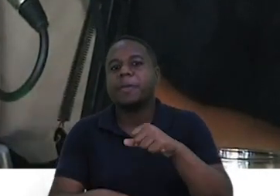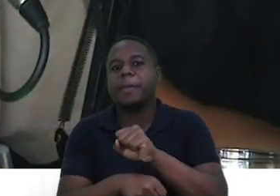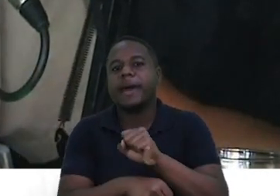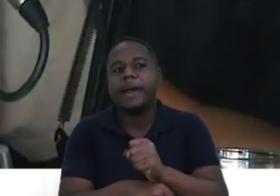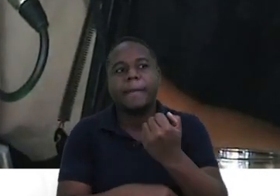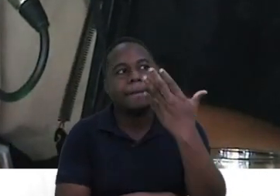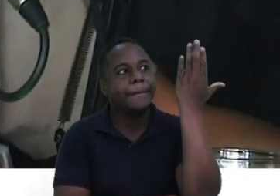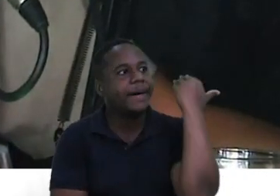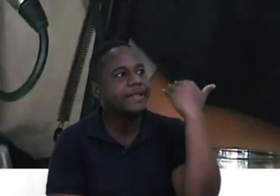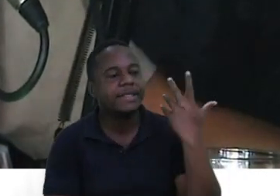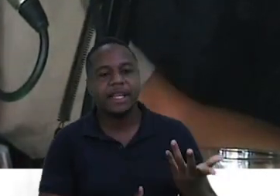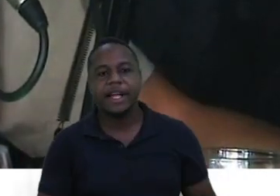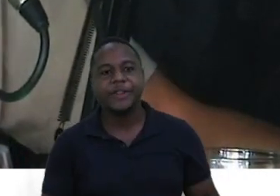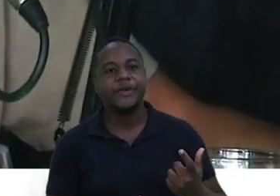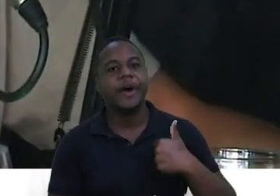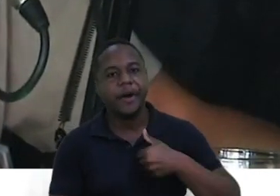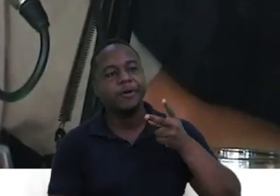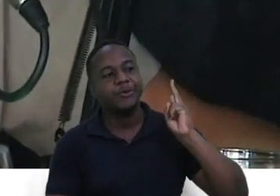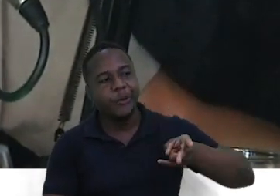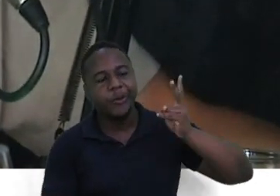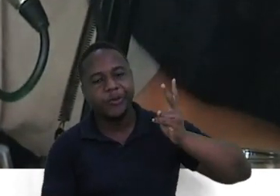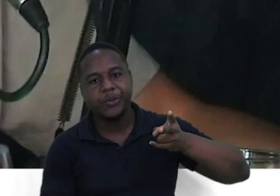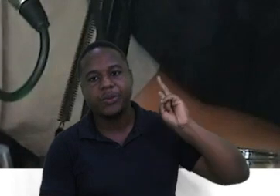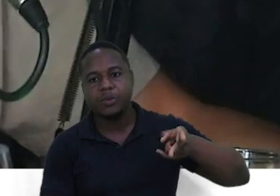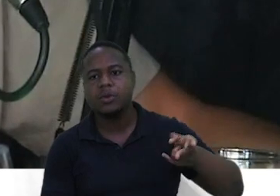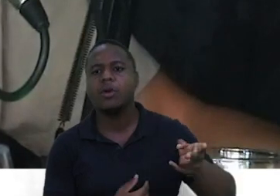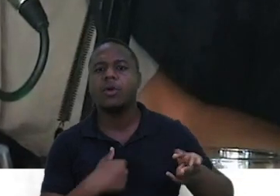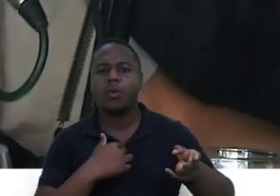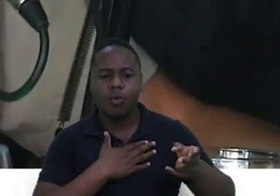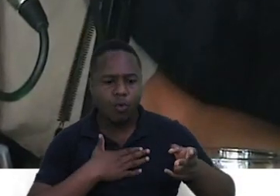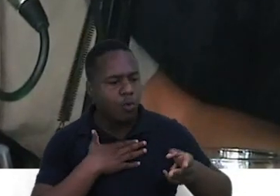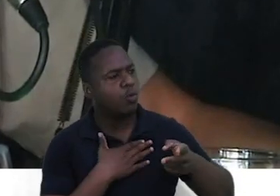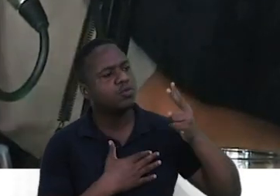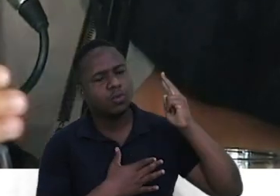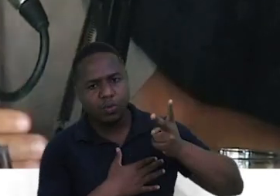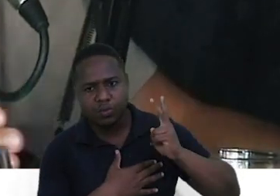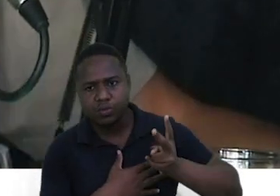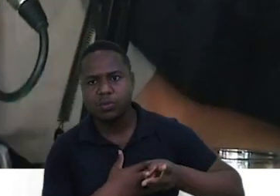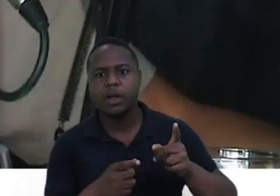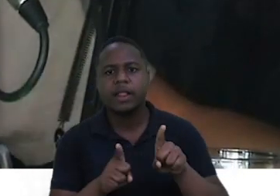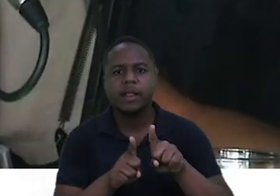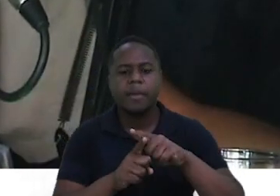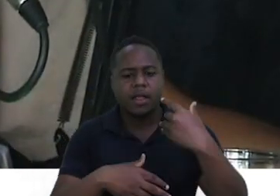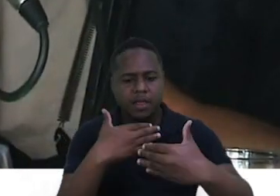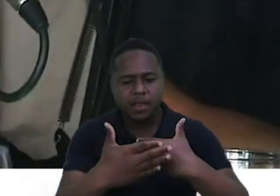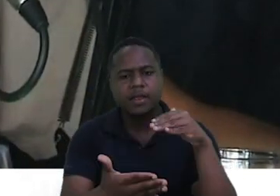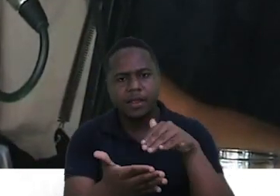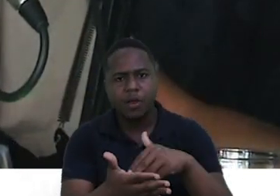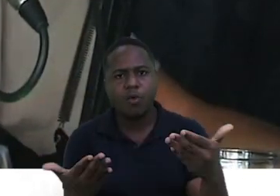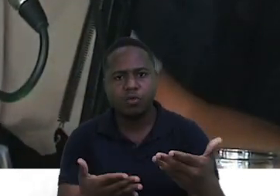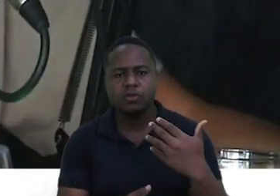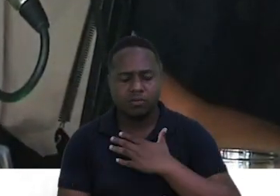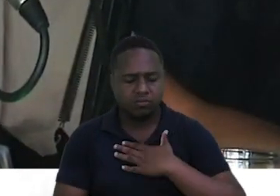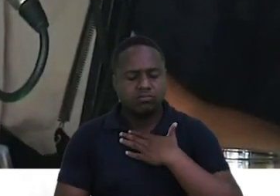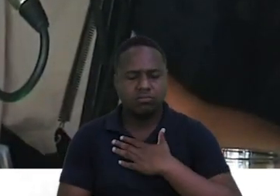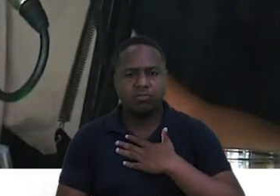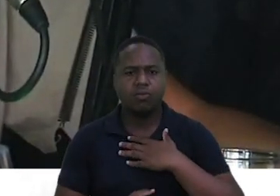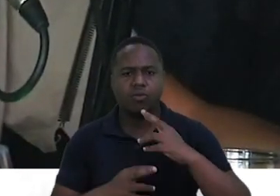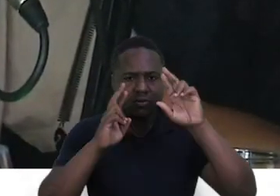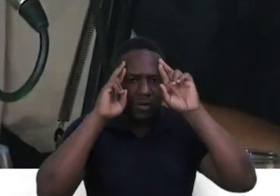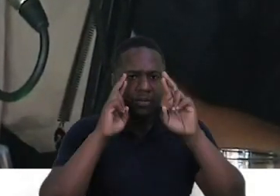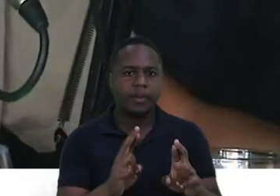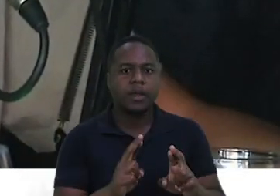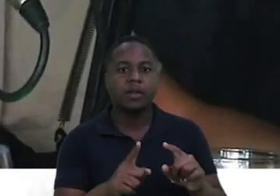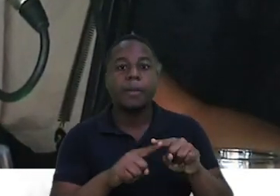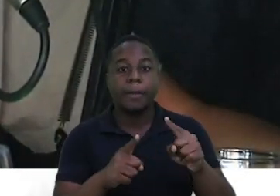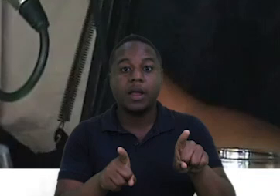tinha. Eu honro de onde veio, de como foi perpetuado até aqui. E, a partir de mim, eu conto